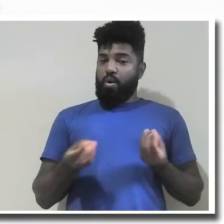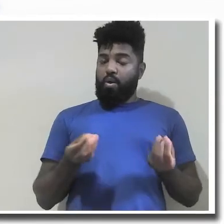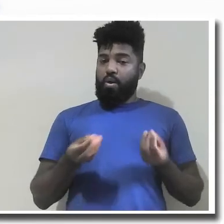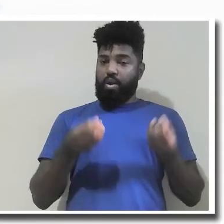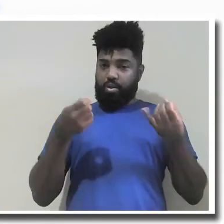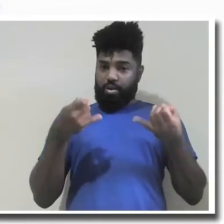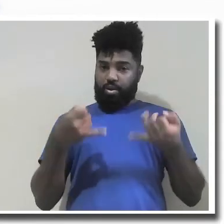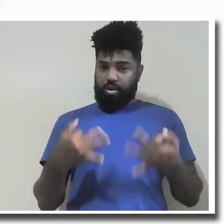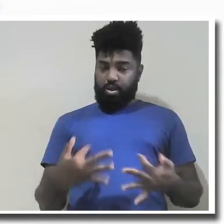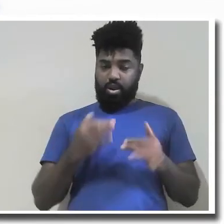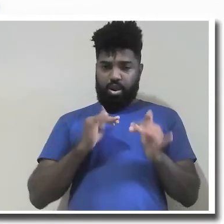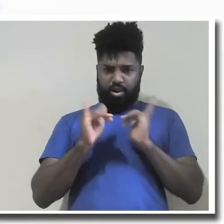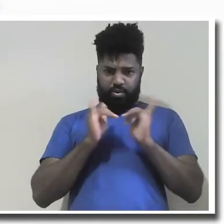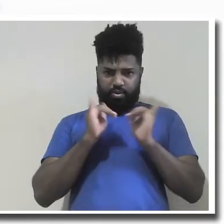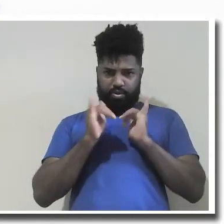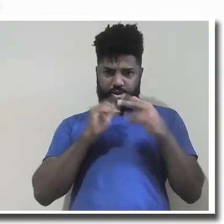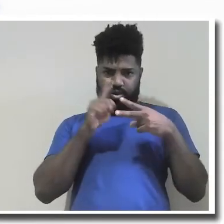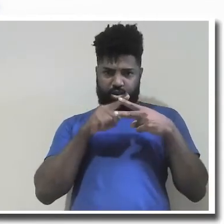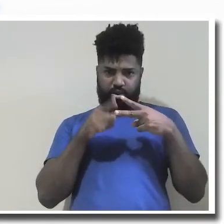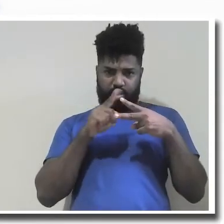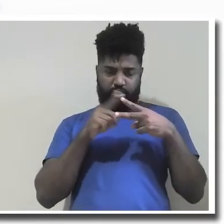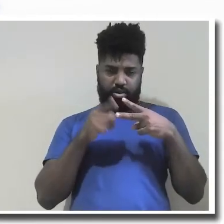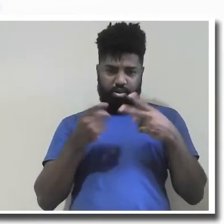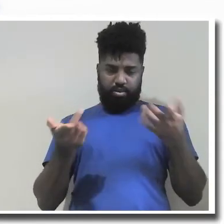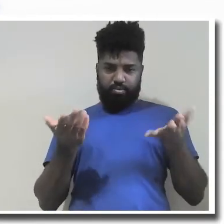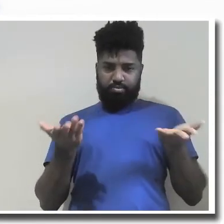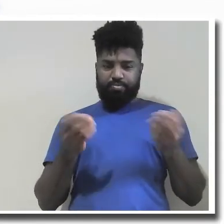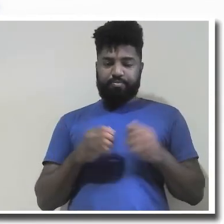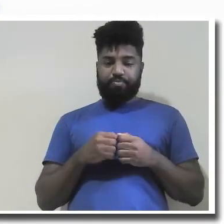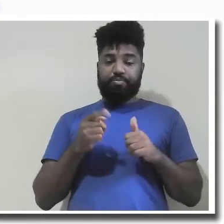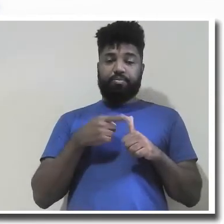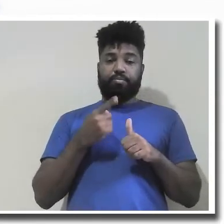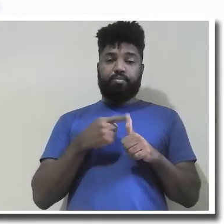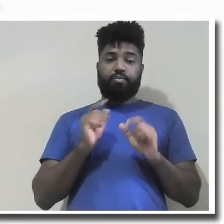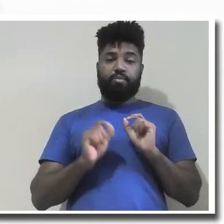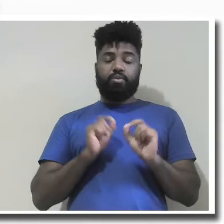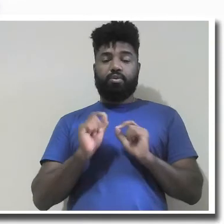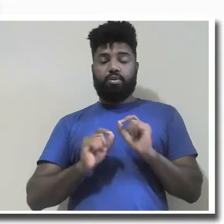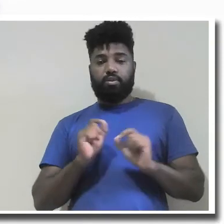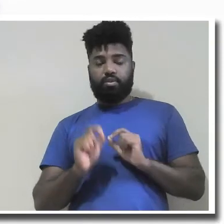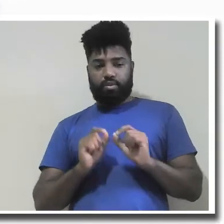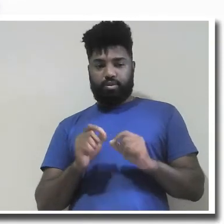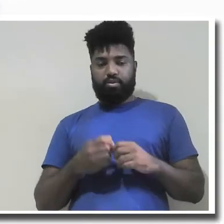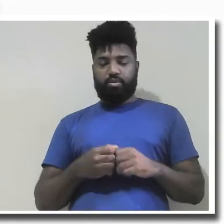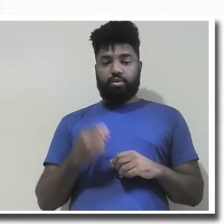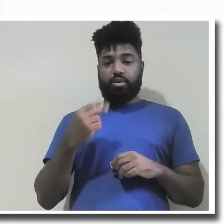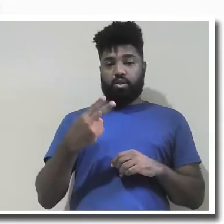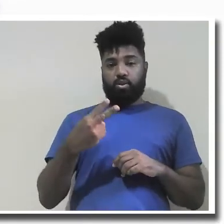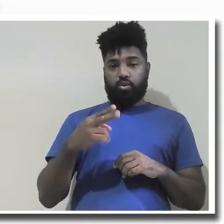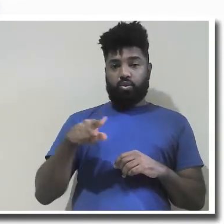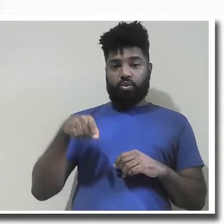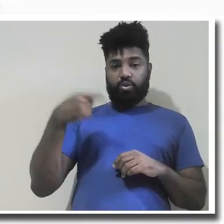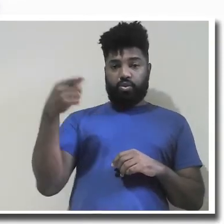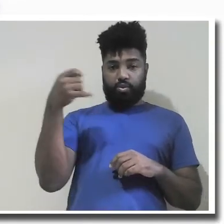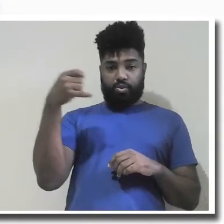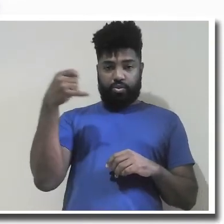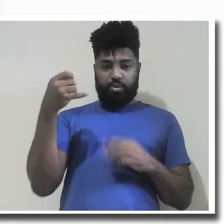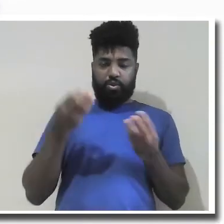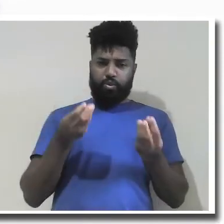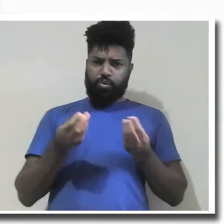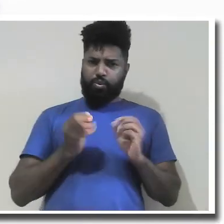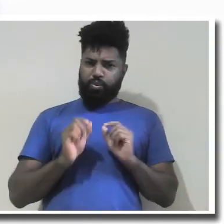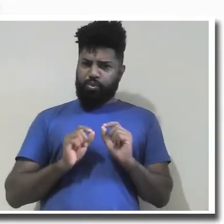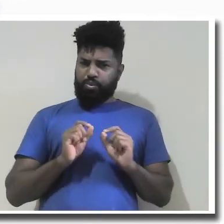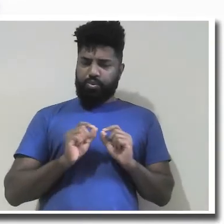falarei duas informações ainda não citadas. A primeira delas, e o que será 2 elevado a menos 1? Podemos